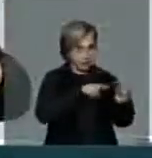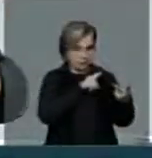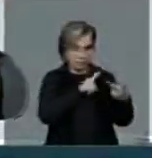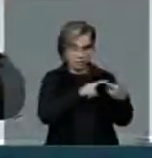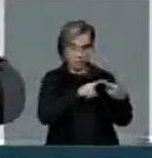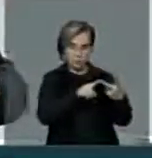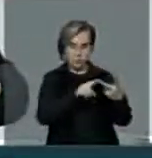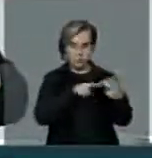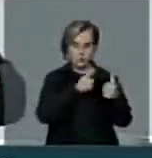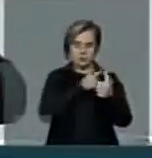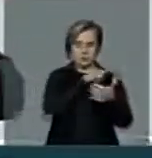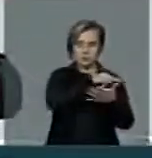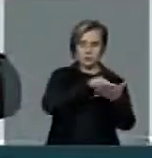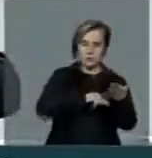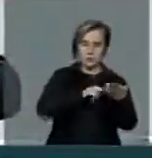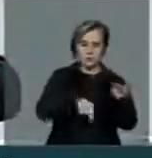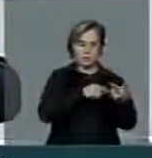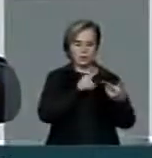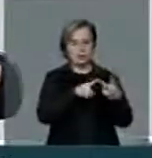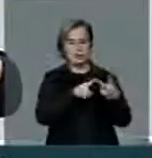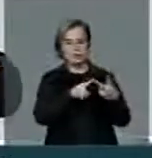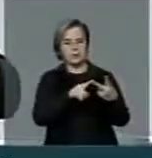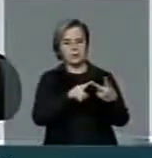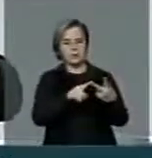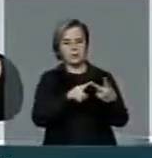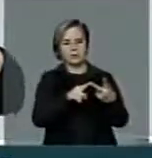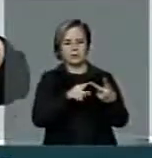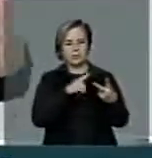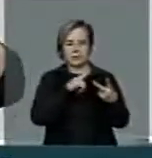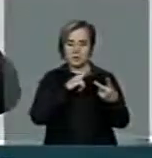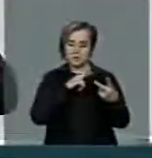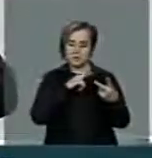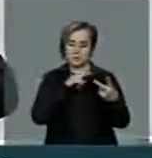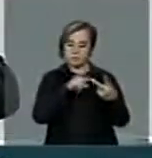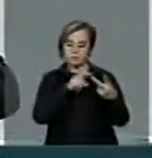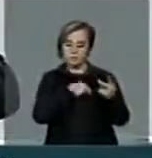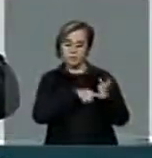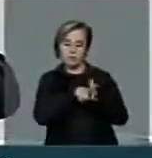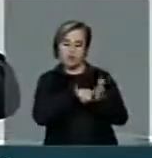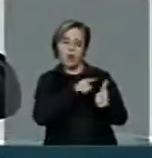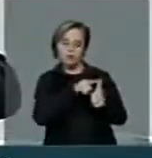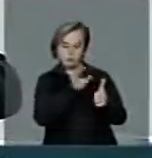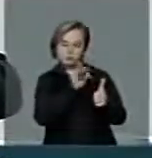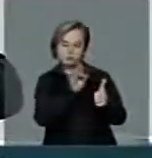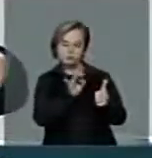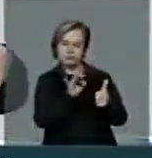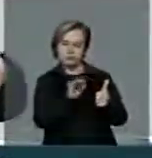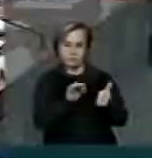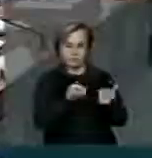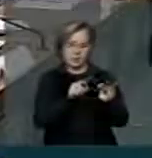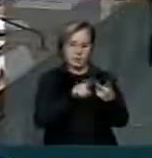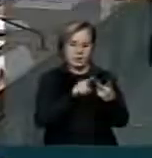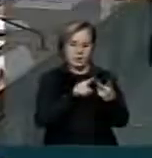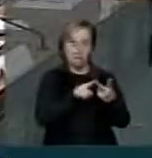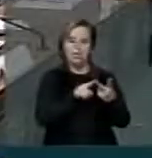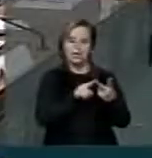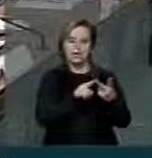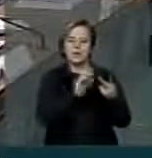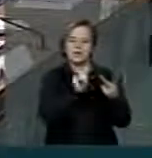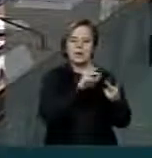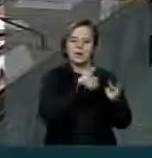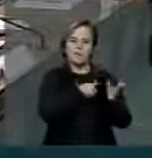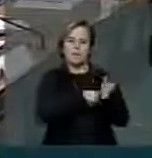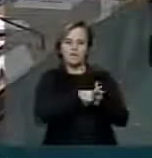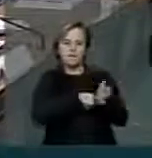ter, basicamente, 3 situações. Aquele que cumpriu a lei 100%. O que é desejável? Que o